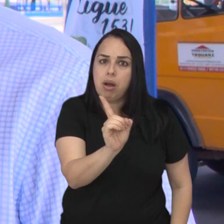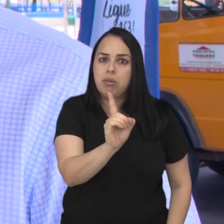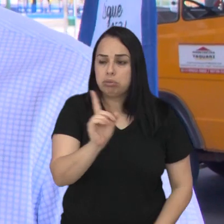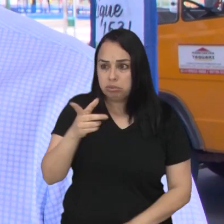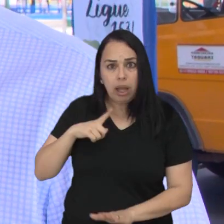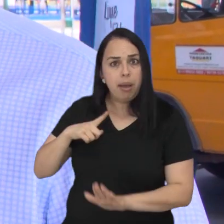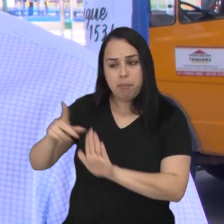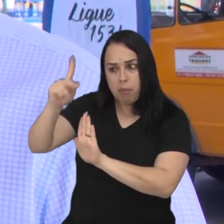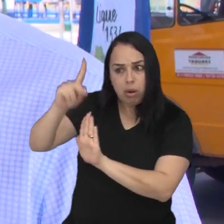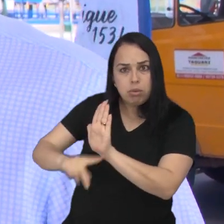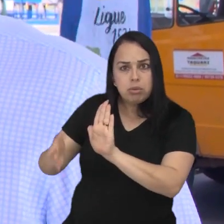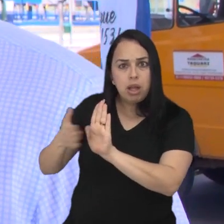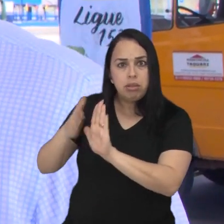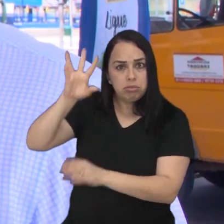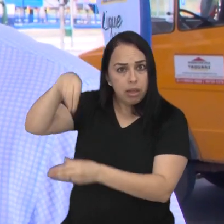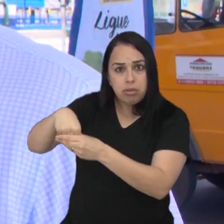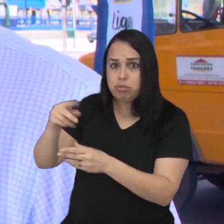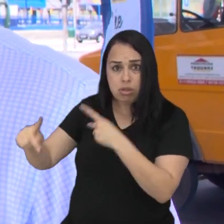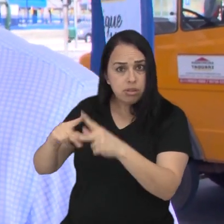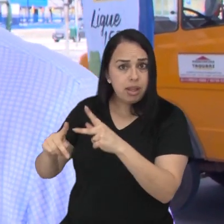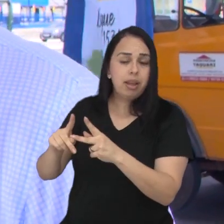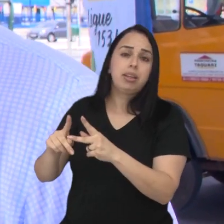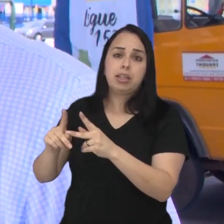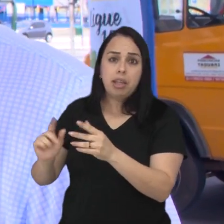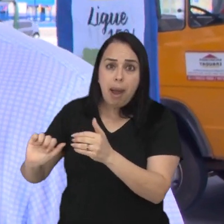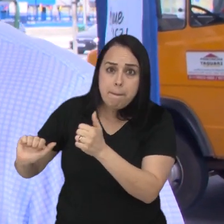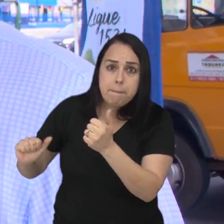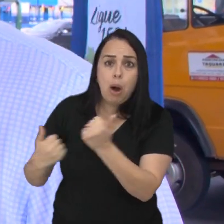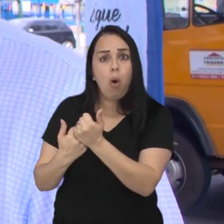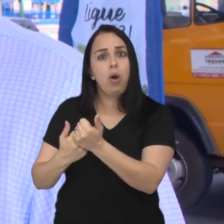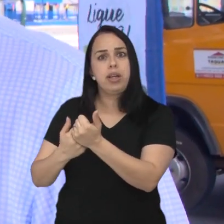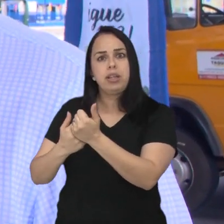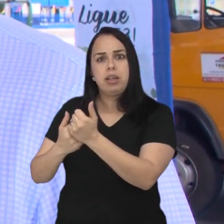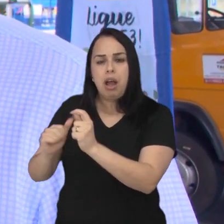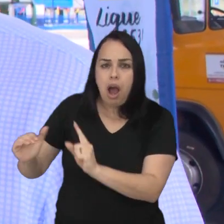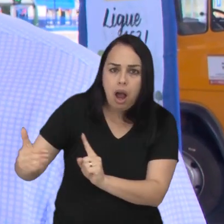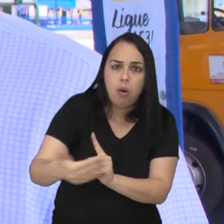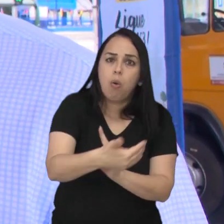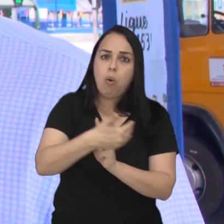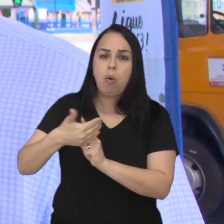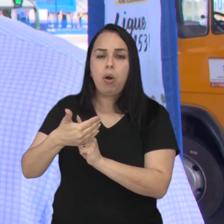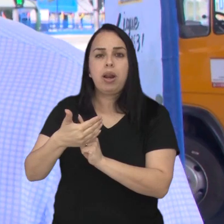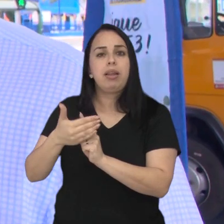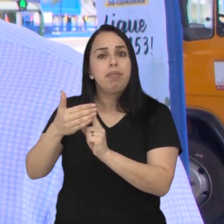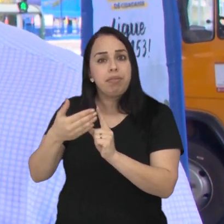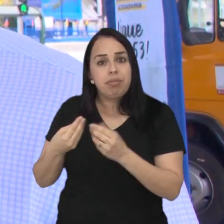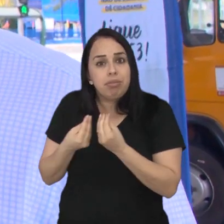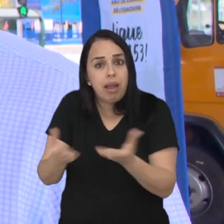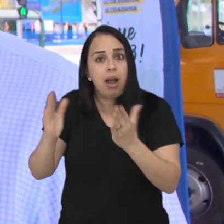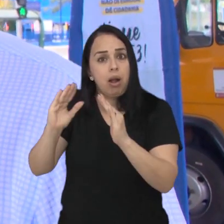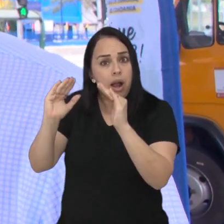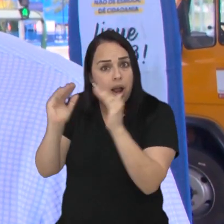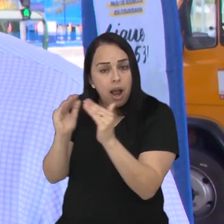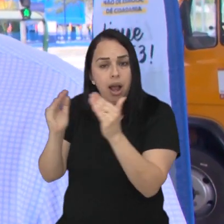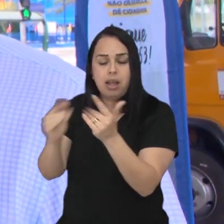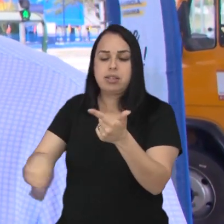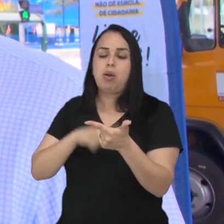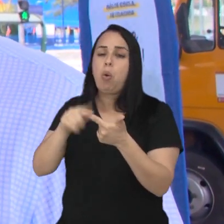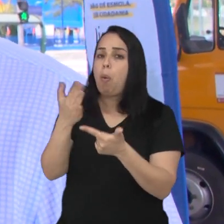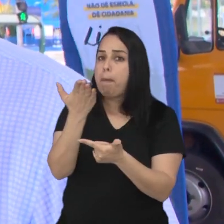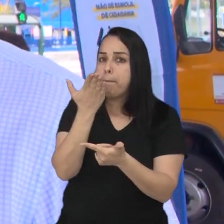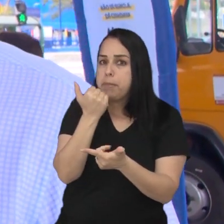programas, temos serviços dentro da cidade que dão suporte a essas pessoas, né? Moradia,